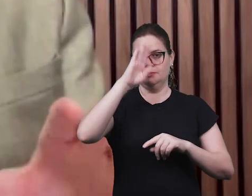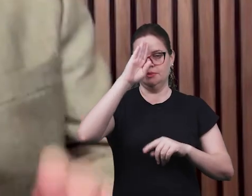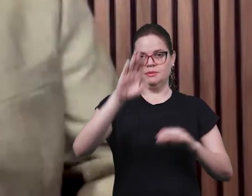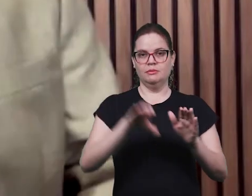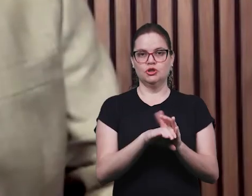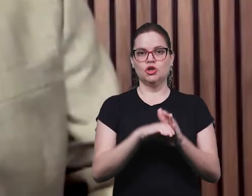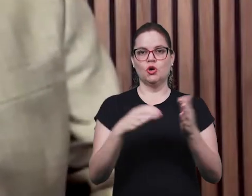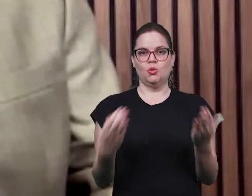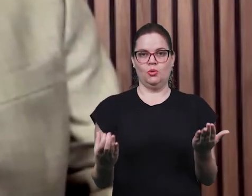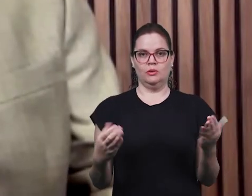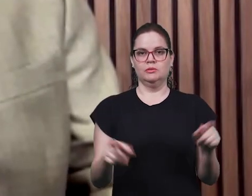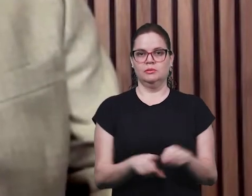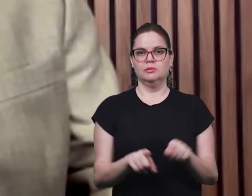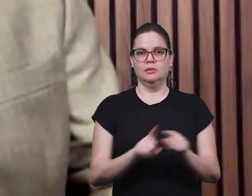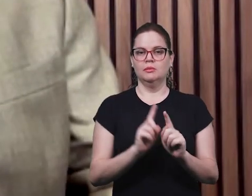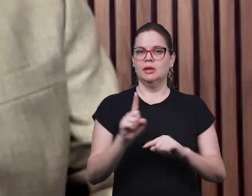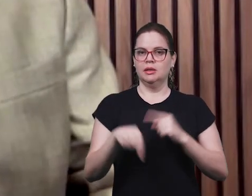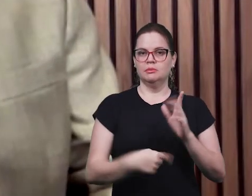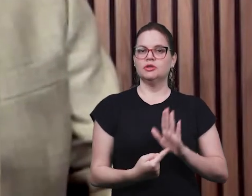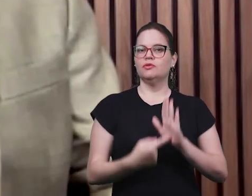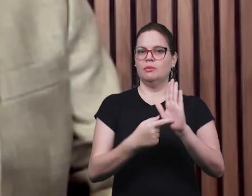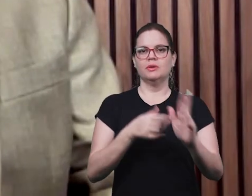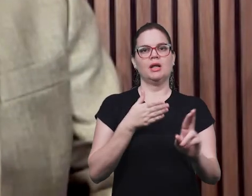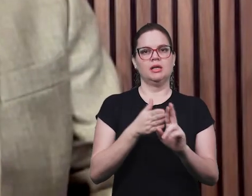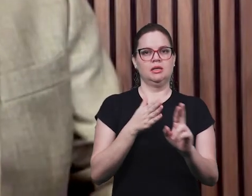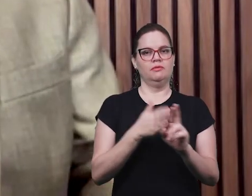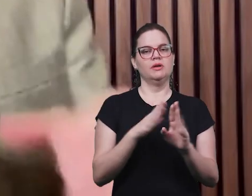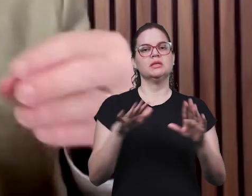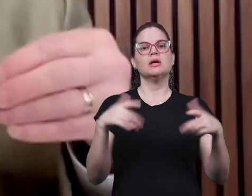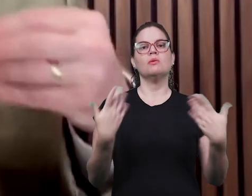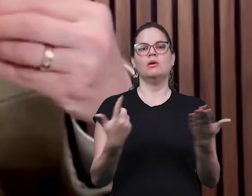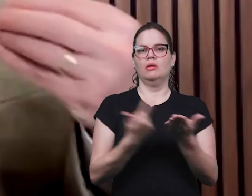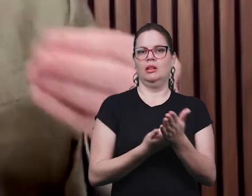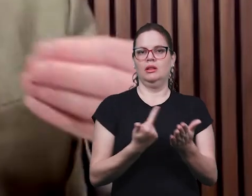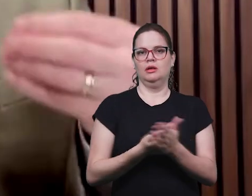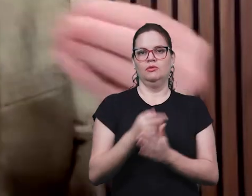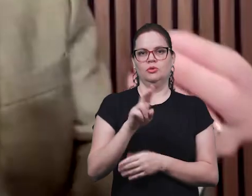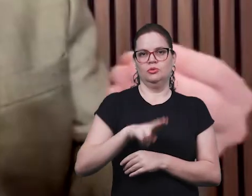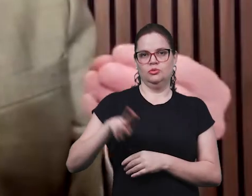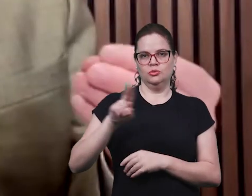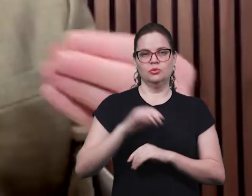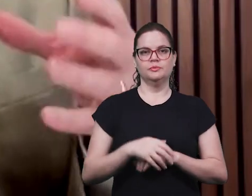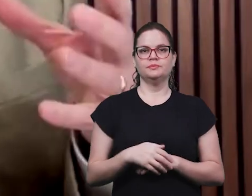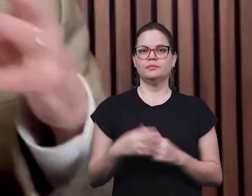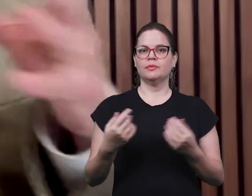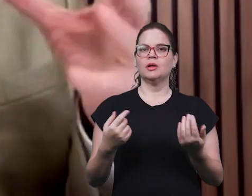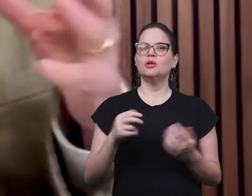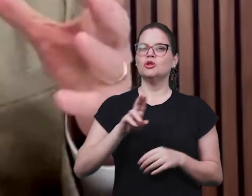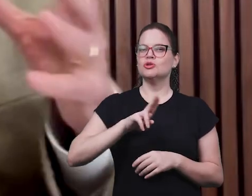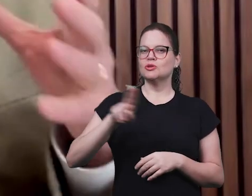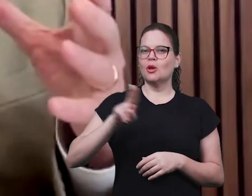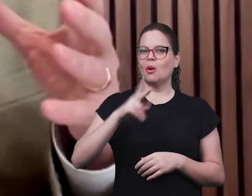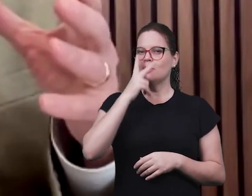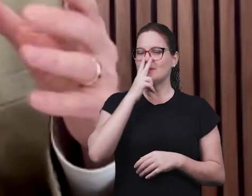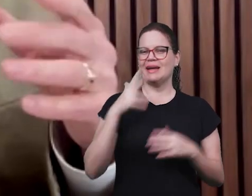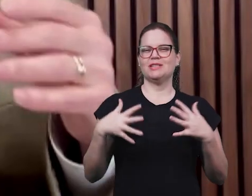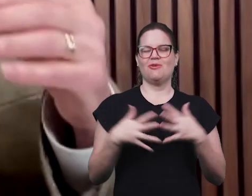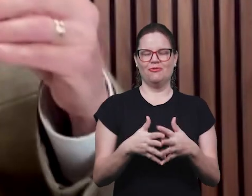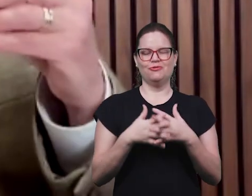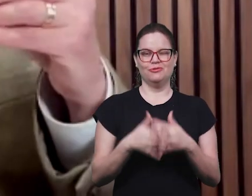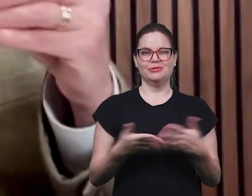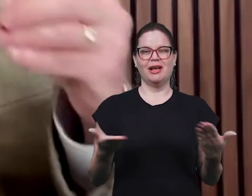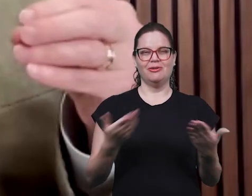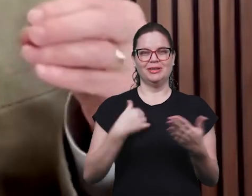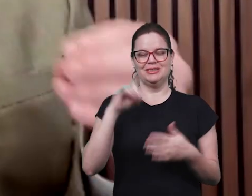Nós vamos dar as referências depois. E esses nomes, embora confusos assim num primeiro